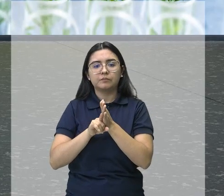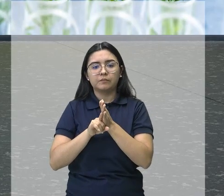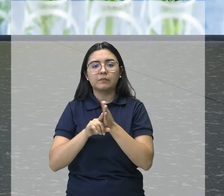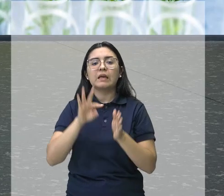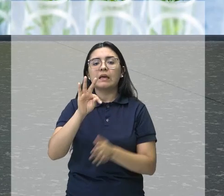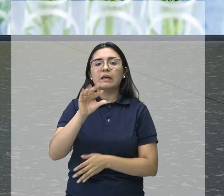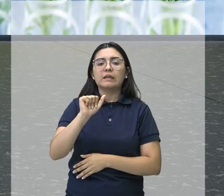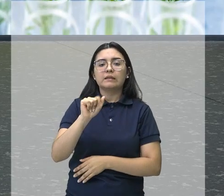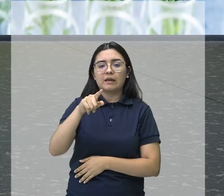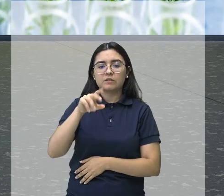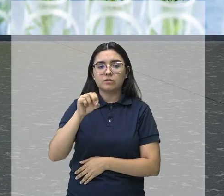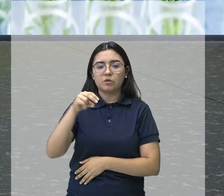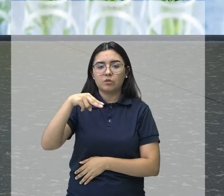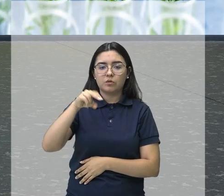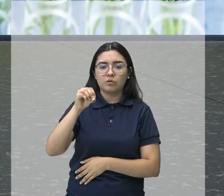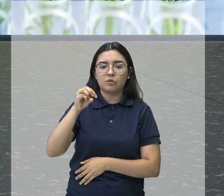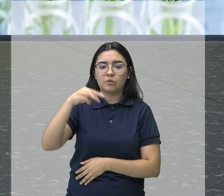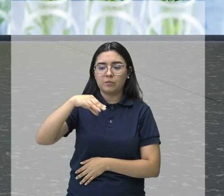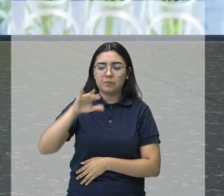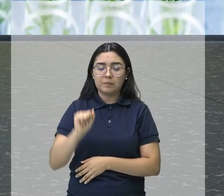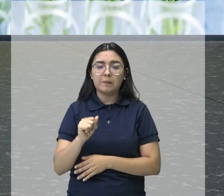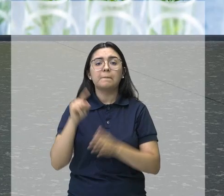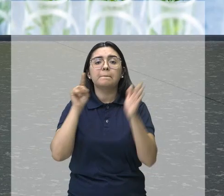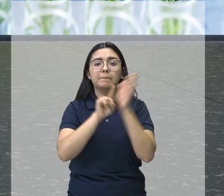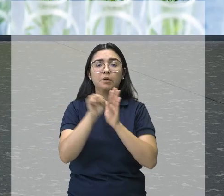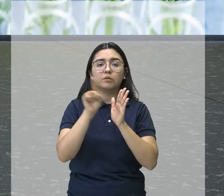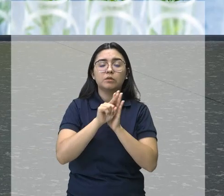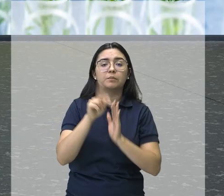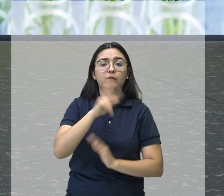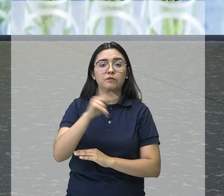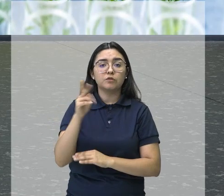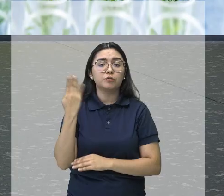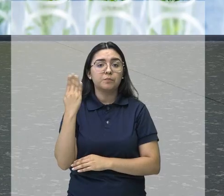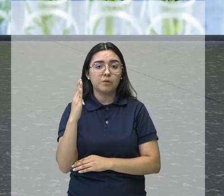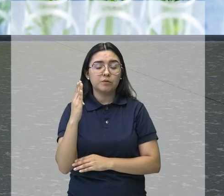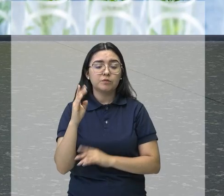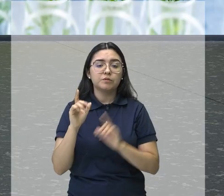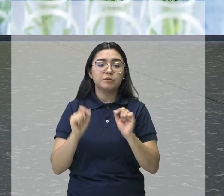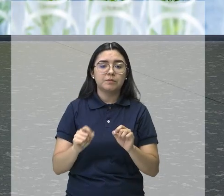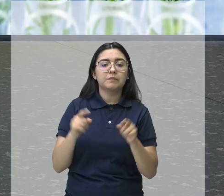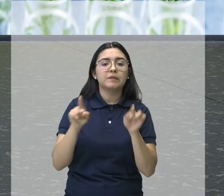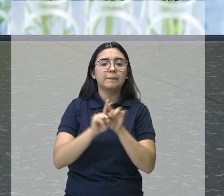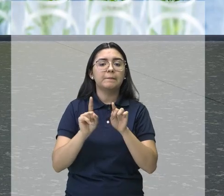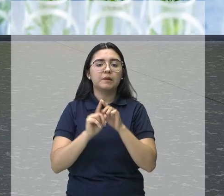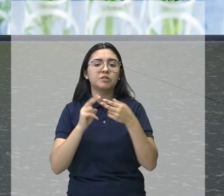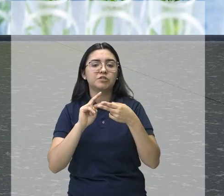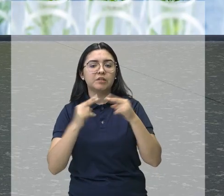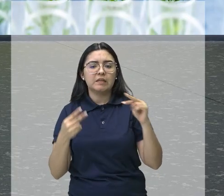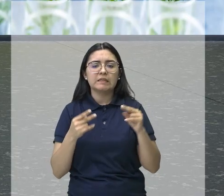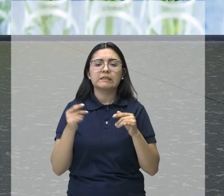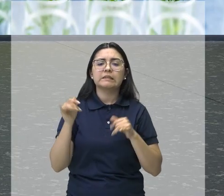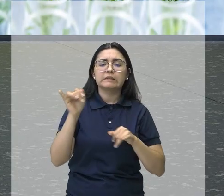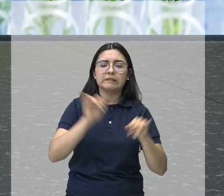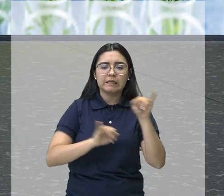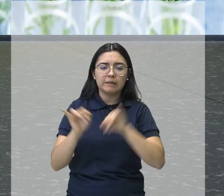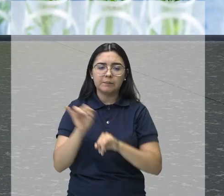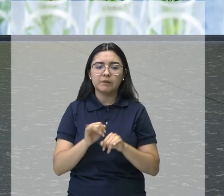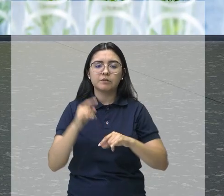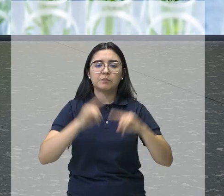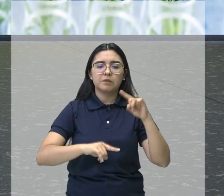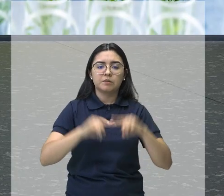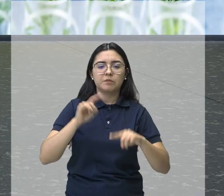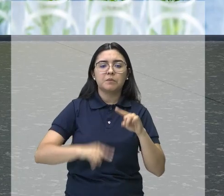não conhecerem essa palavra, perguntem para o professor, para a professora de biologia, de genética, química e de